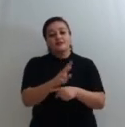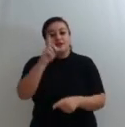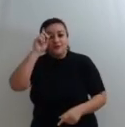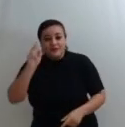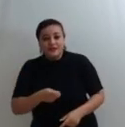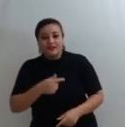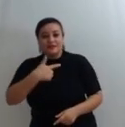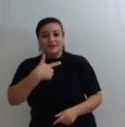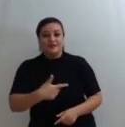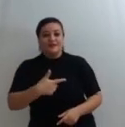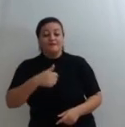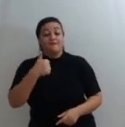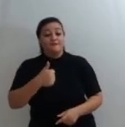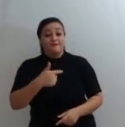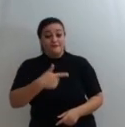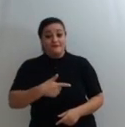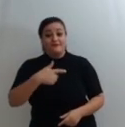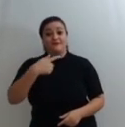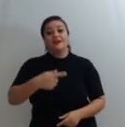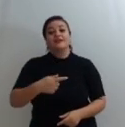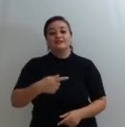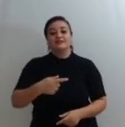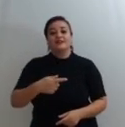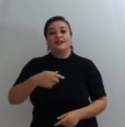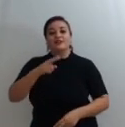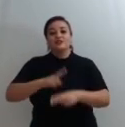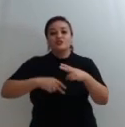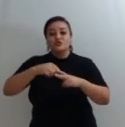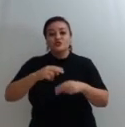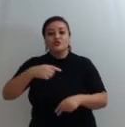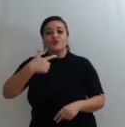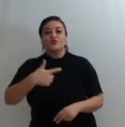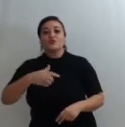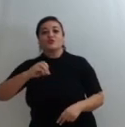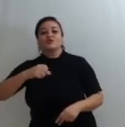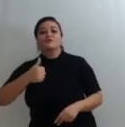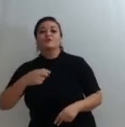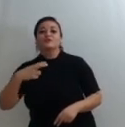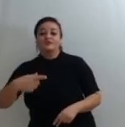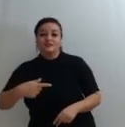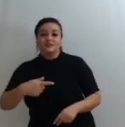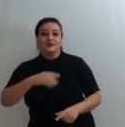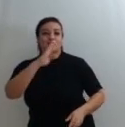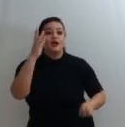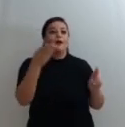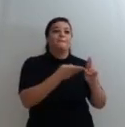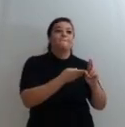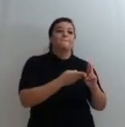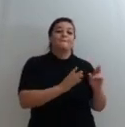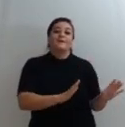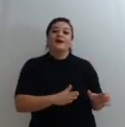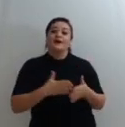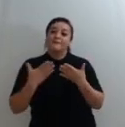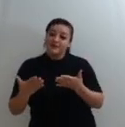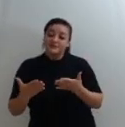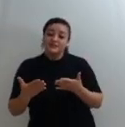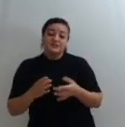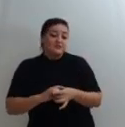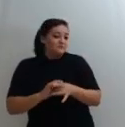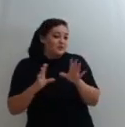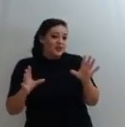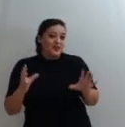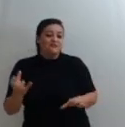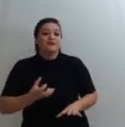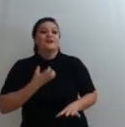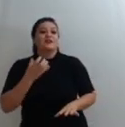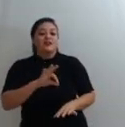de junho de 2017. O paciente apresentou-se espontaneamente, policial militar que